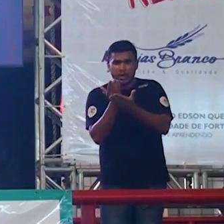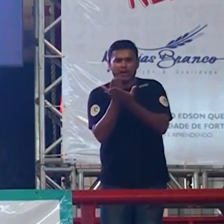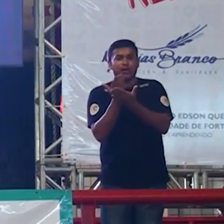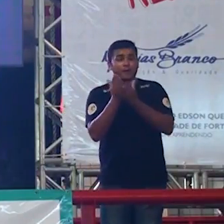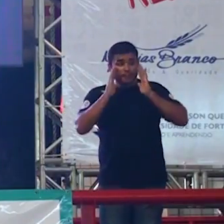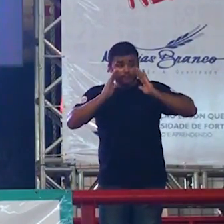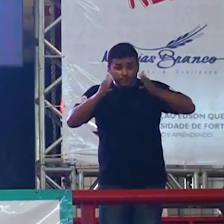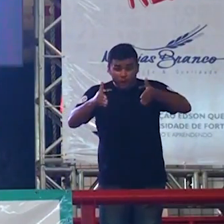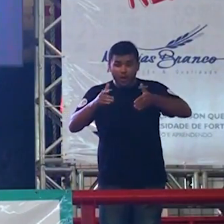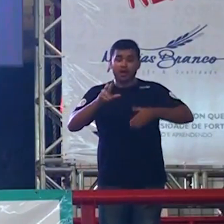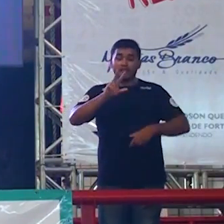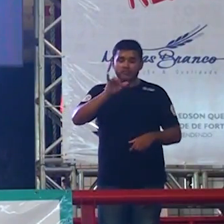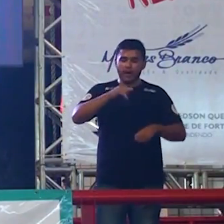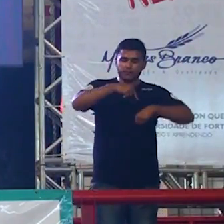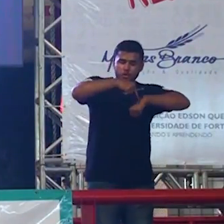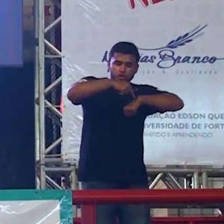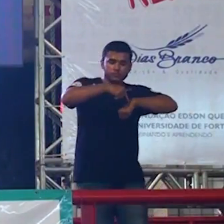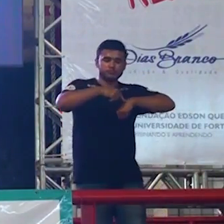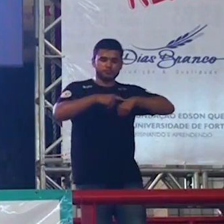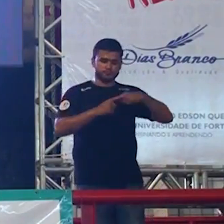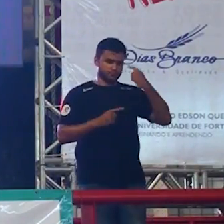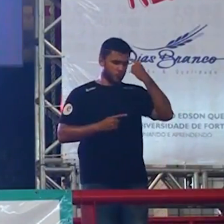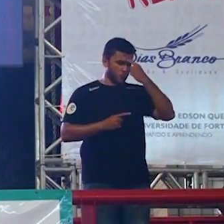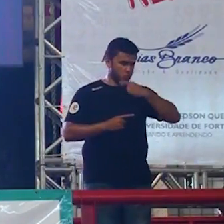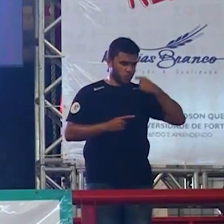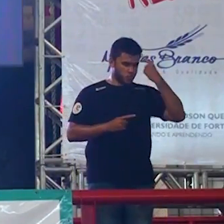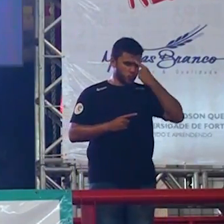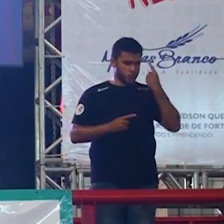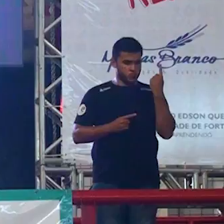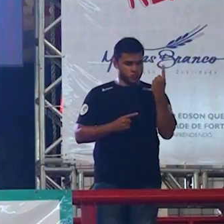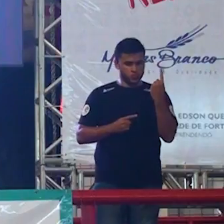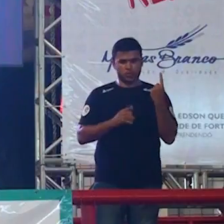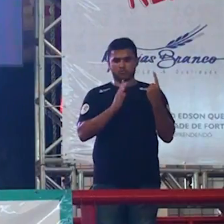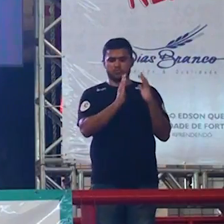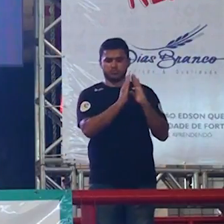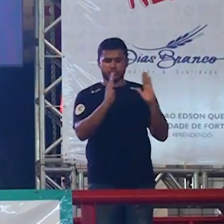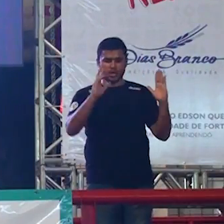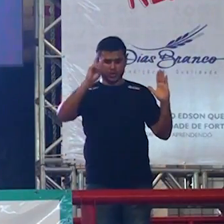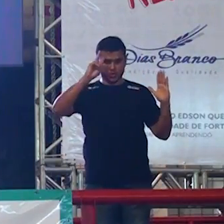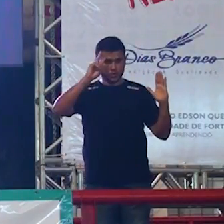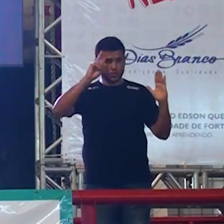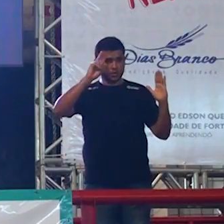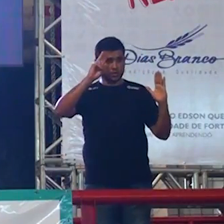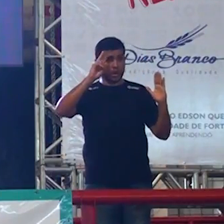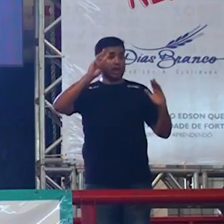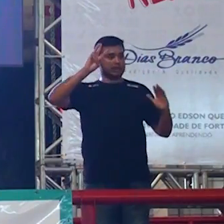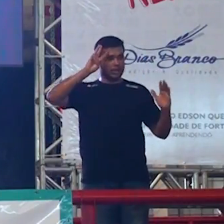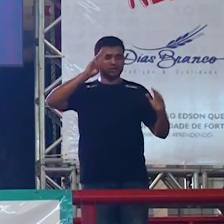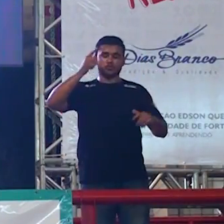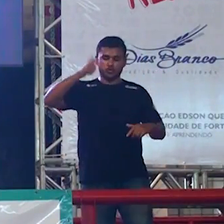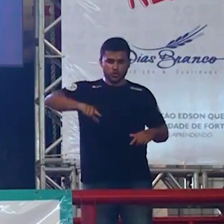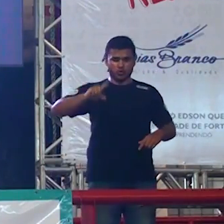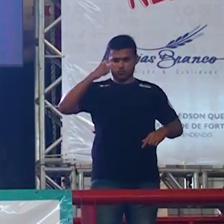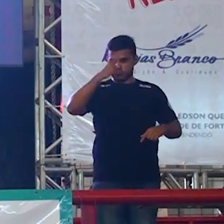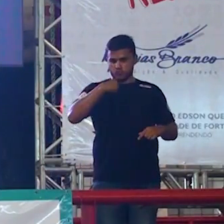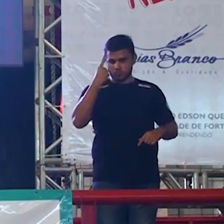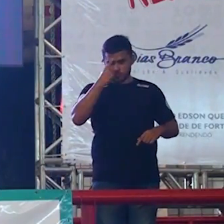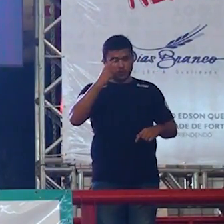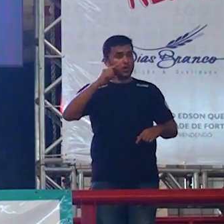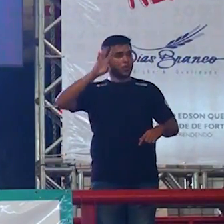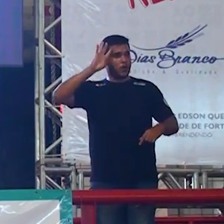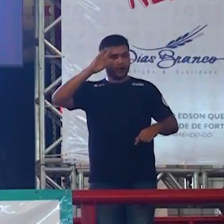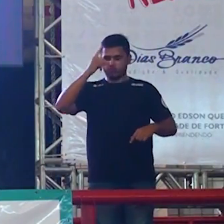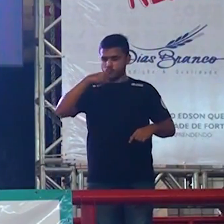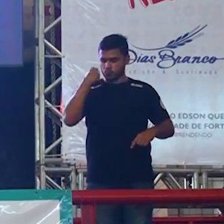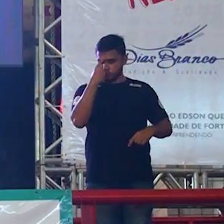dizer, vou fazer um horário de estudos aqui, o Alexandre vai me orientar, e eu vou estudar todo dia. Segunda, terça,